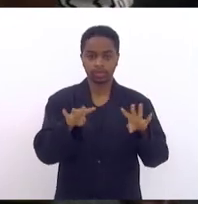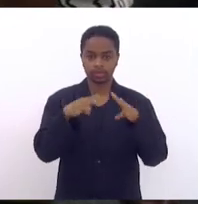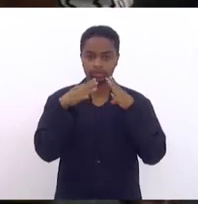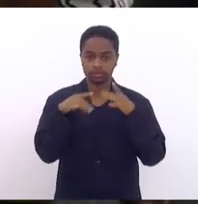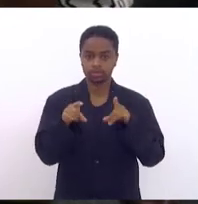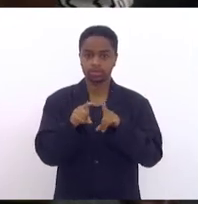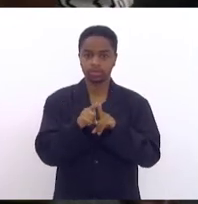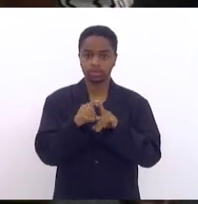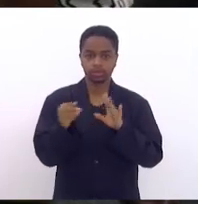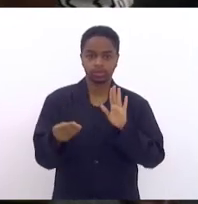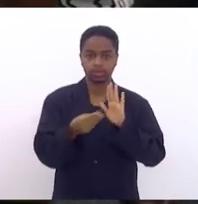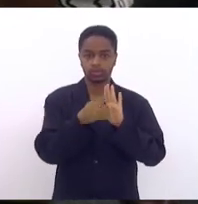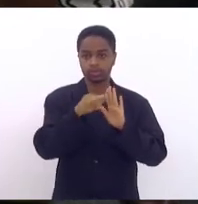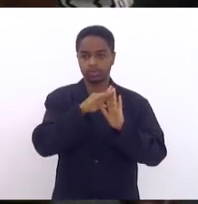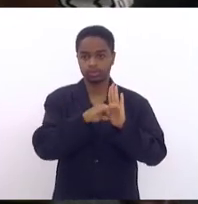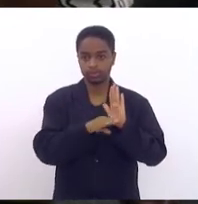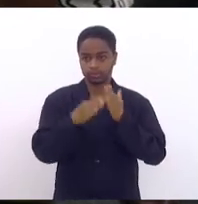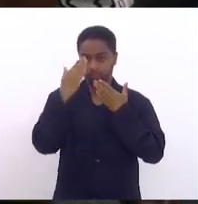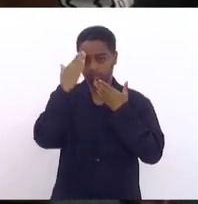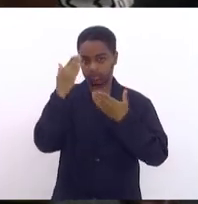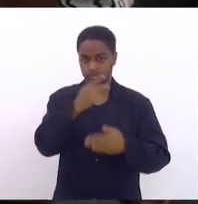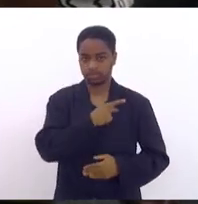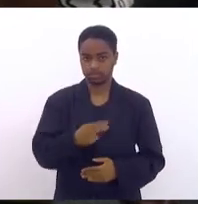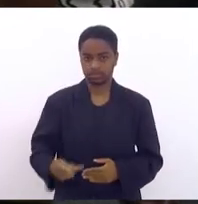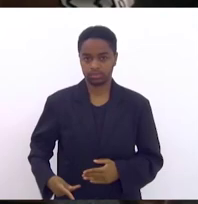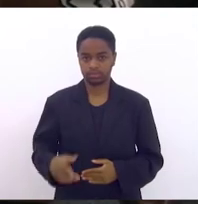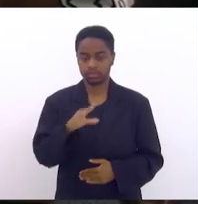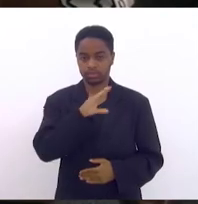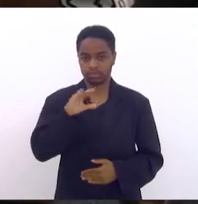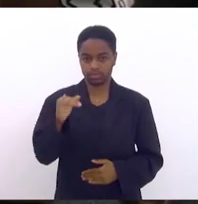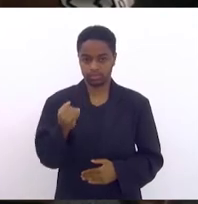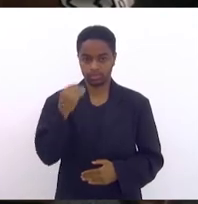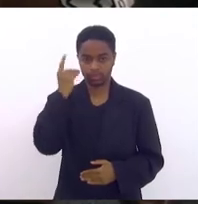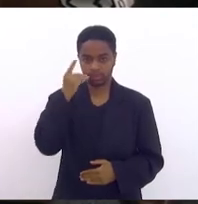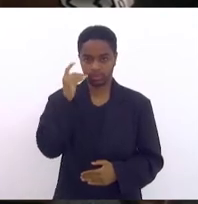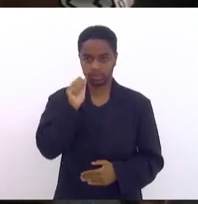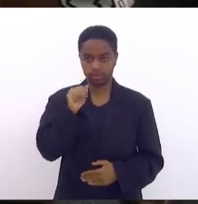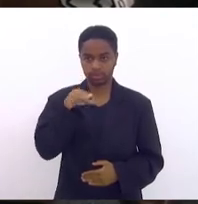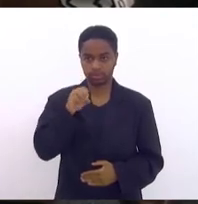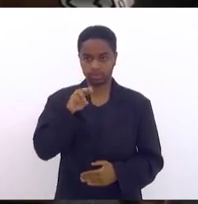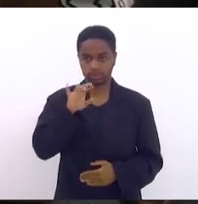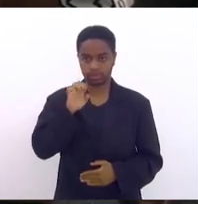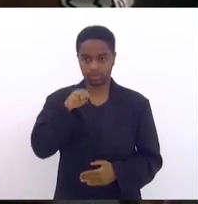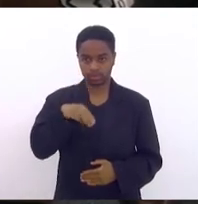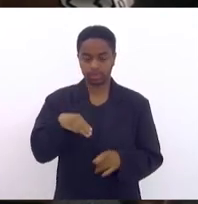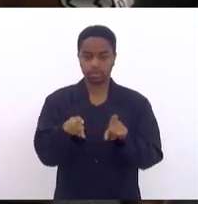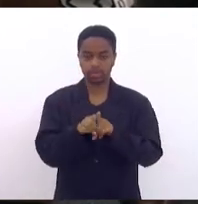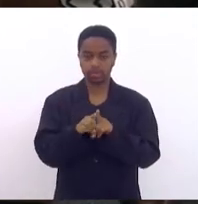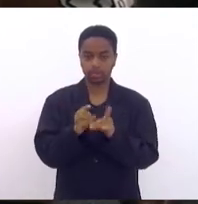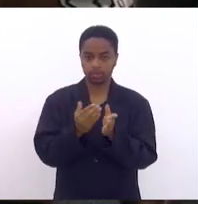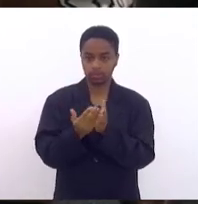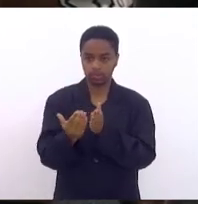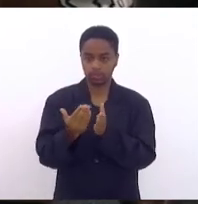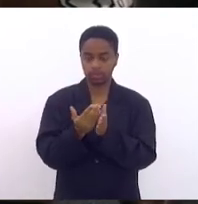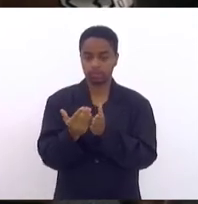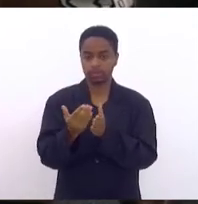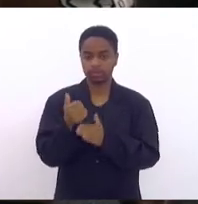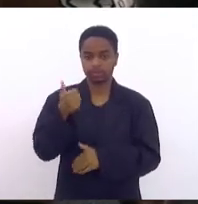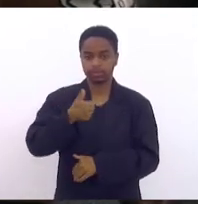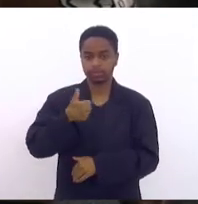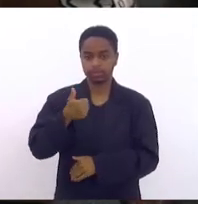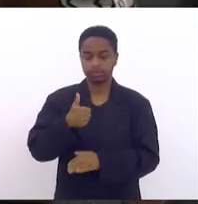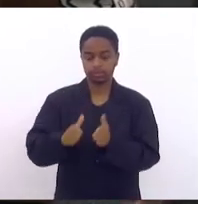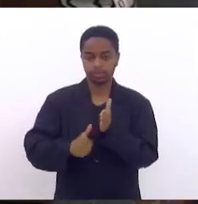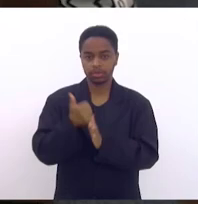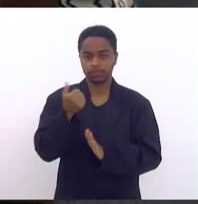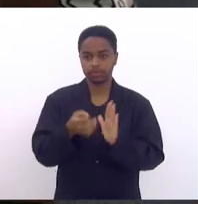entrada dele na pauta. Agradecer ao presidente da CCJ, deputado Rodrigo Amorim, que também, desde o início do primeiro parecer, o parecer